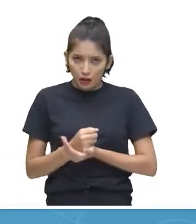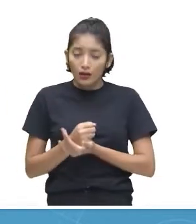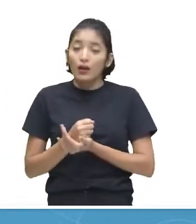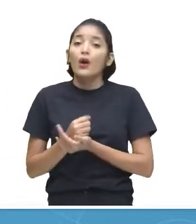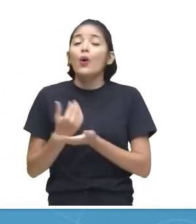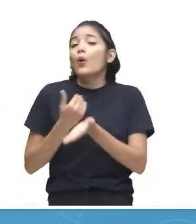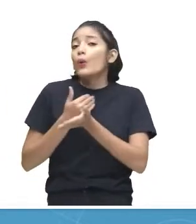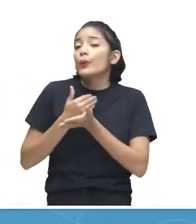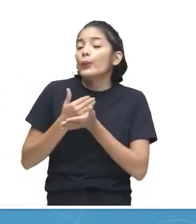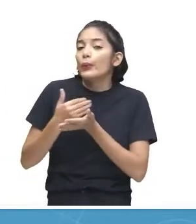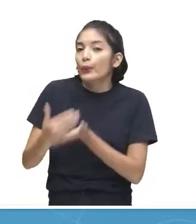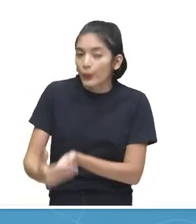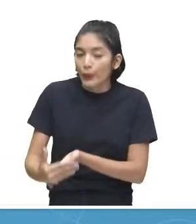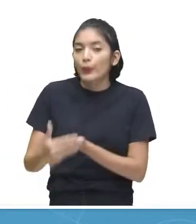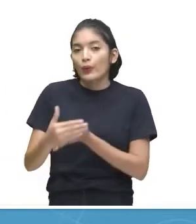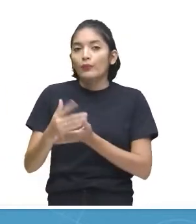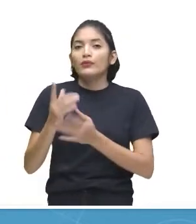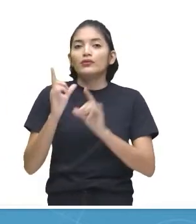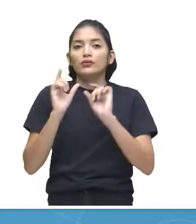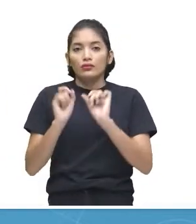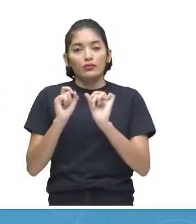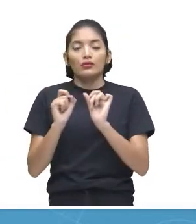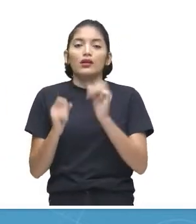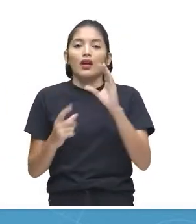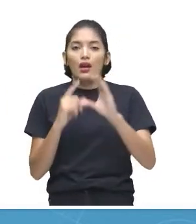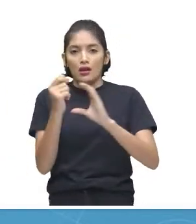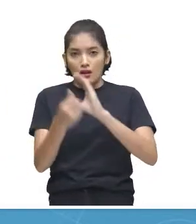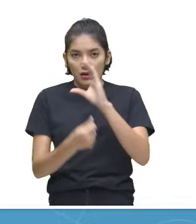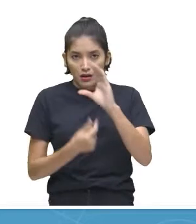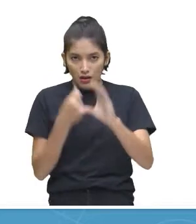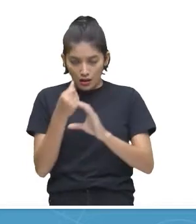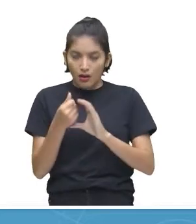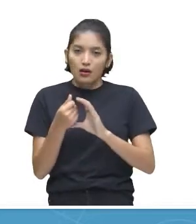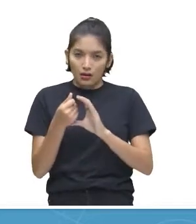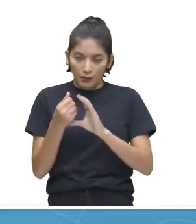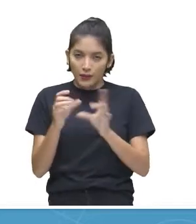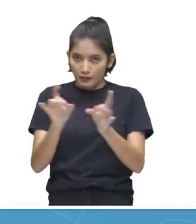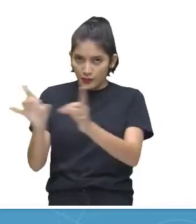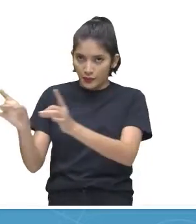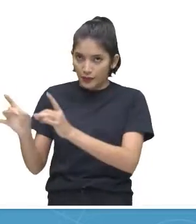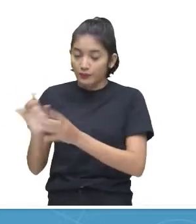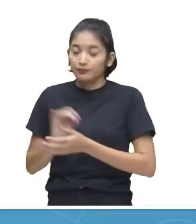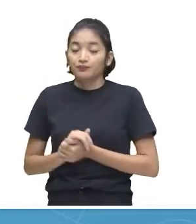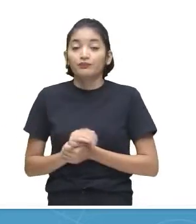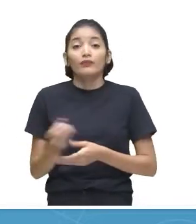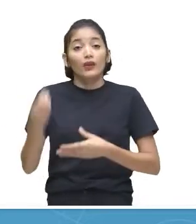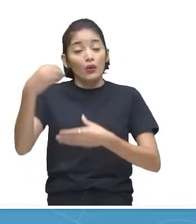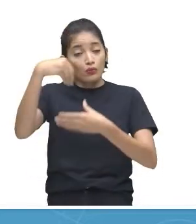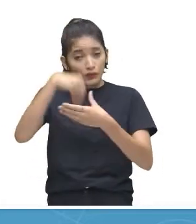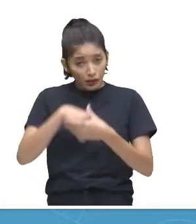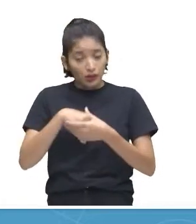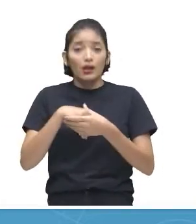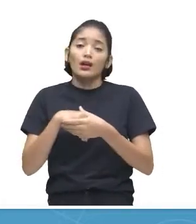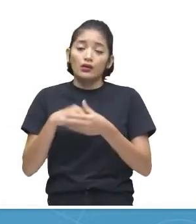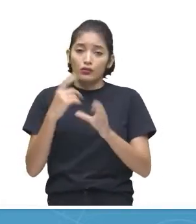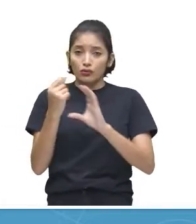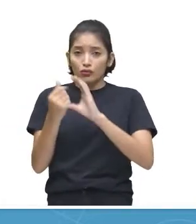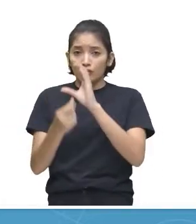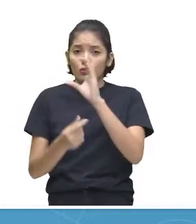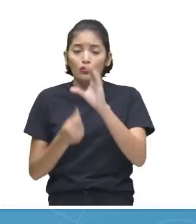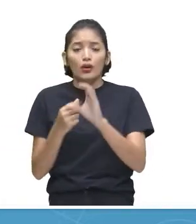passou também a configurar como capitalismo comercial. Dentro do capitalismo comercial, a gente tem aquela